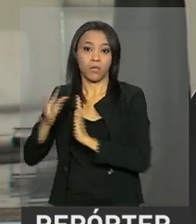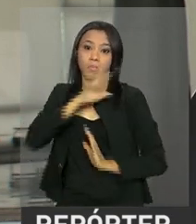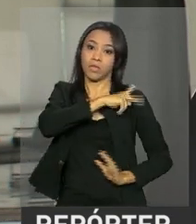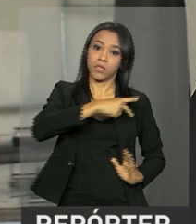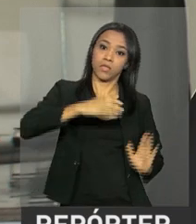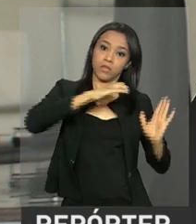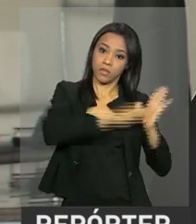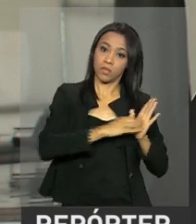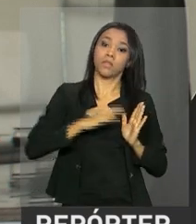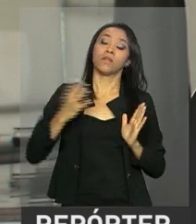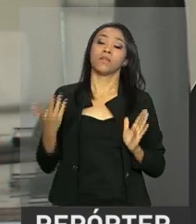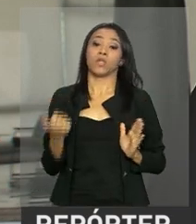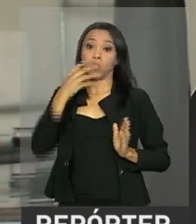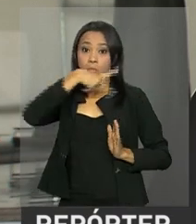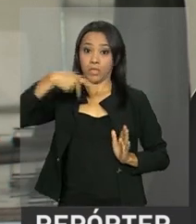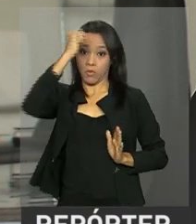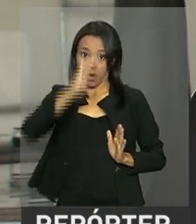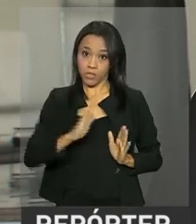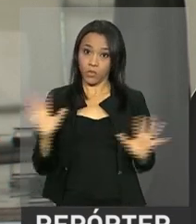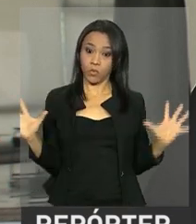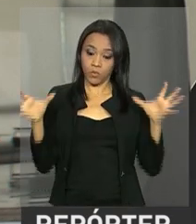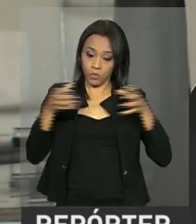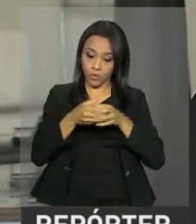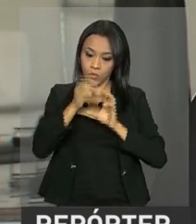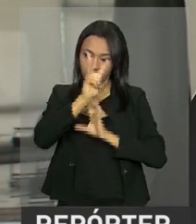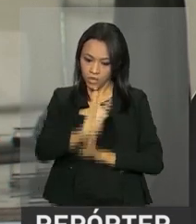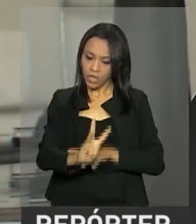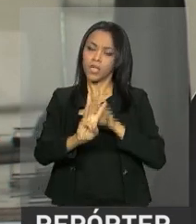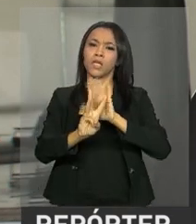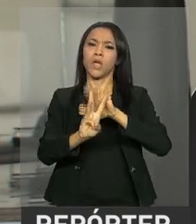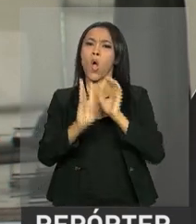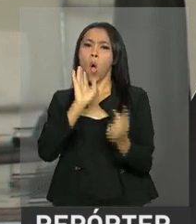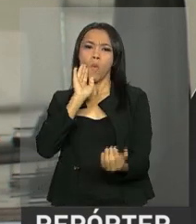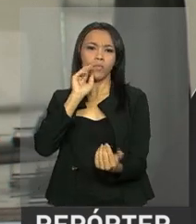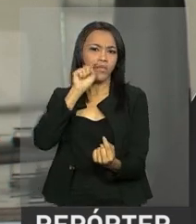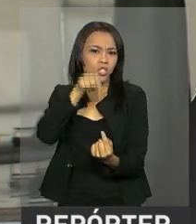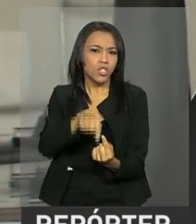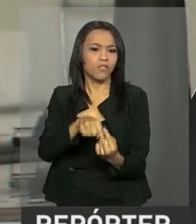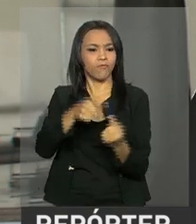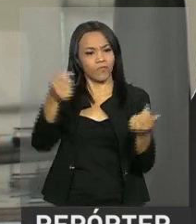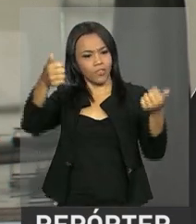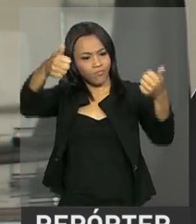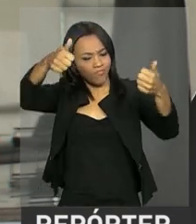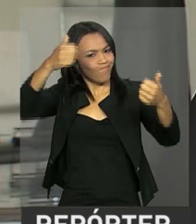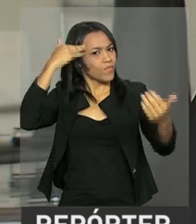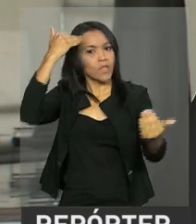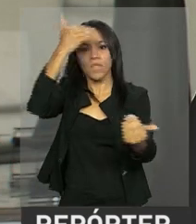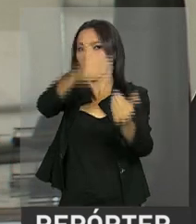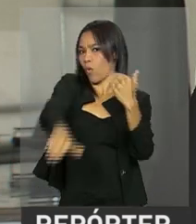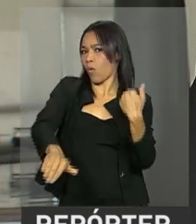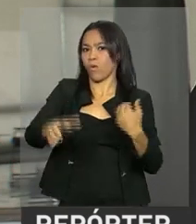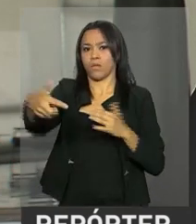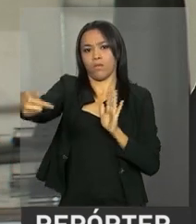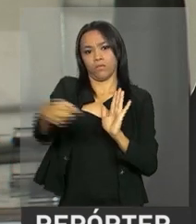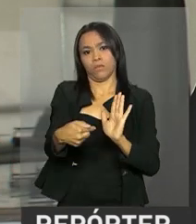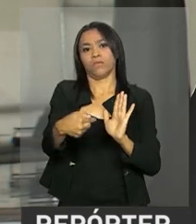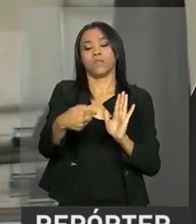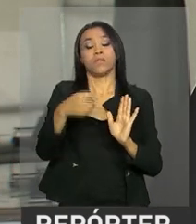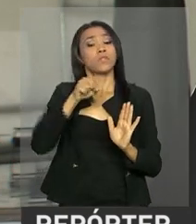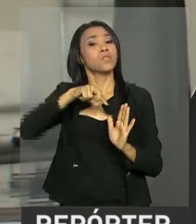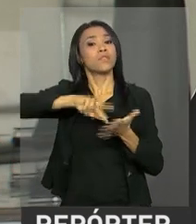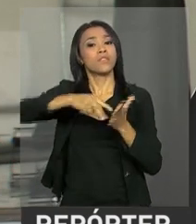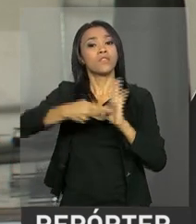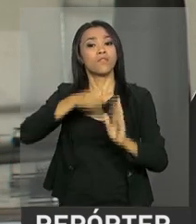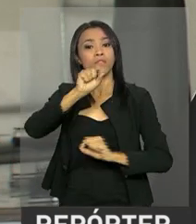do Senado e da Câmara tem o objetivo de desestimular qualquer movimento interno para mudanças. O que